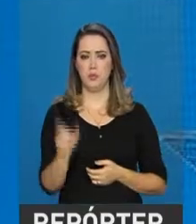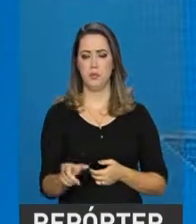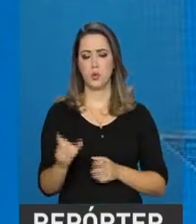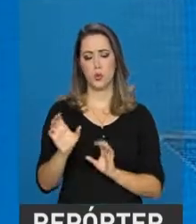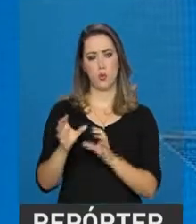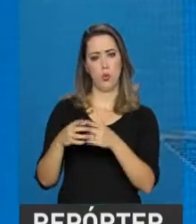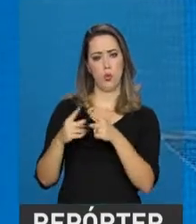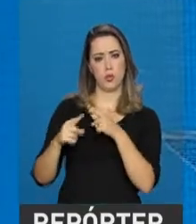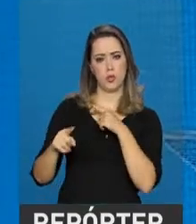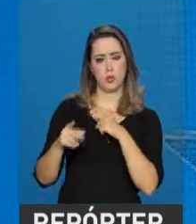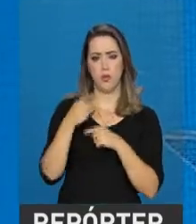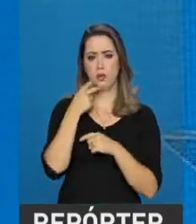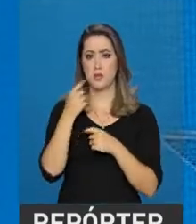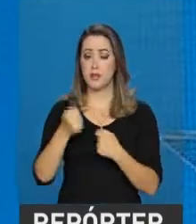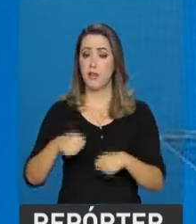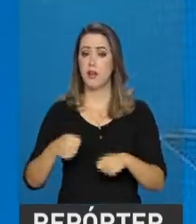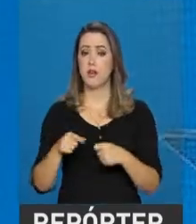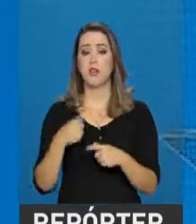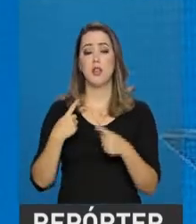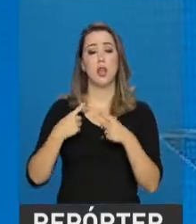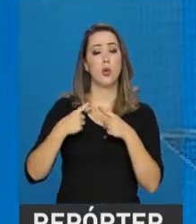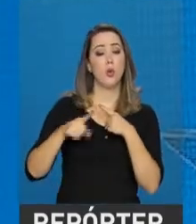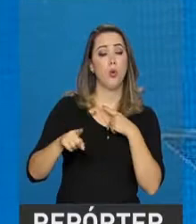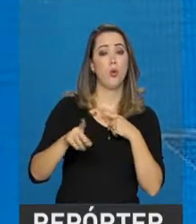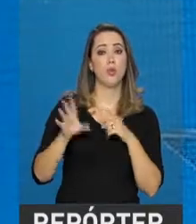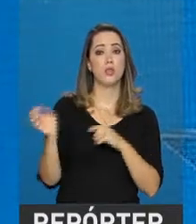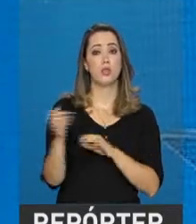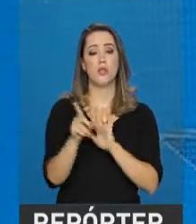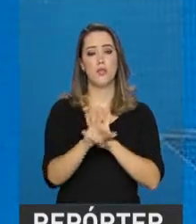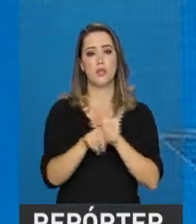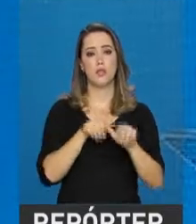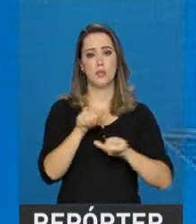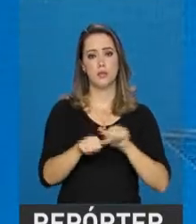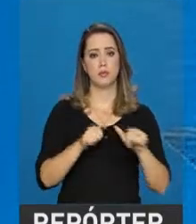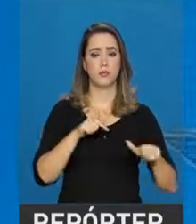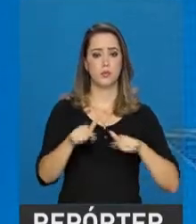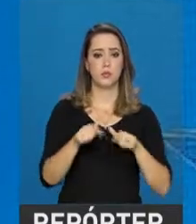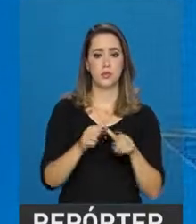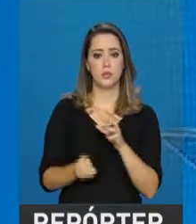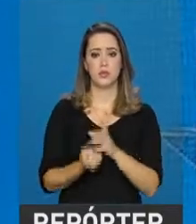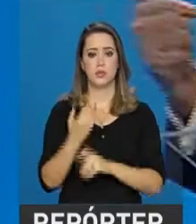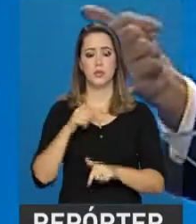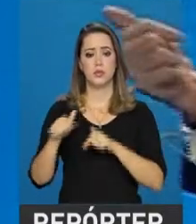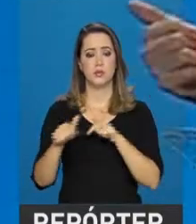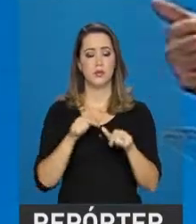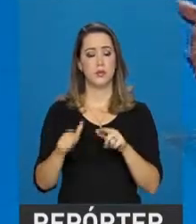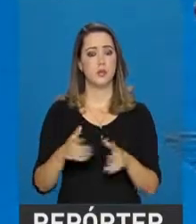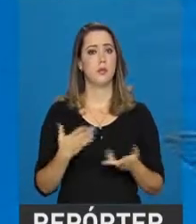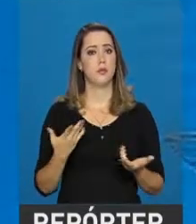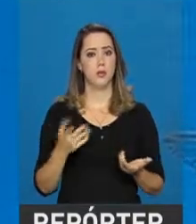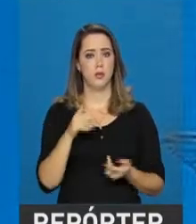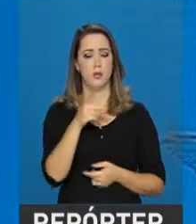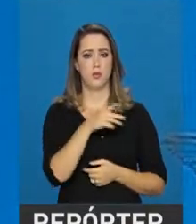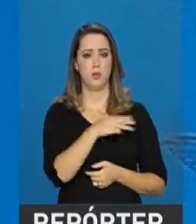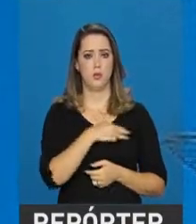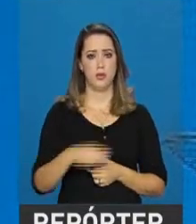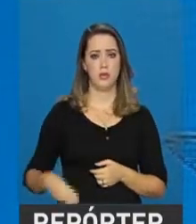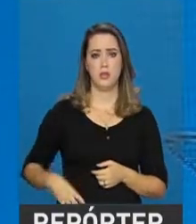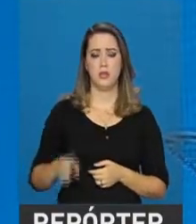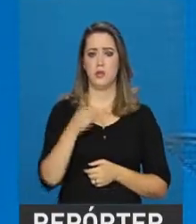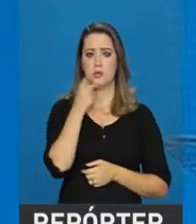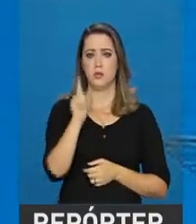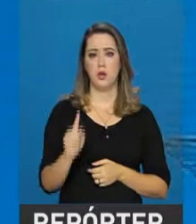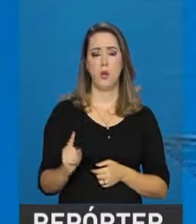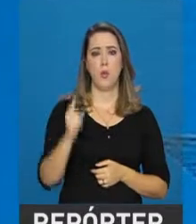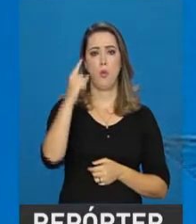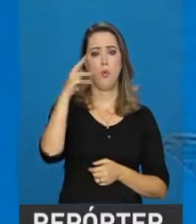seguramente que é contra a modernização trabalhista que gerou empregos quando o meirelles fala em mais de um milhão